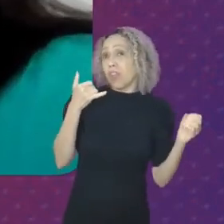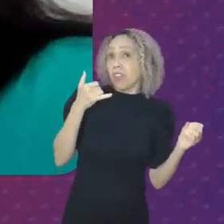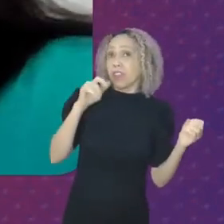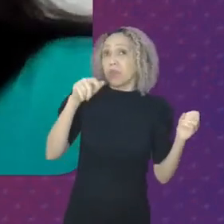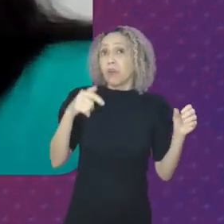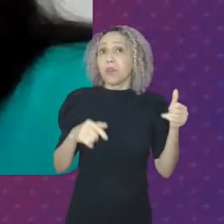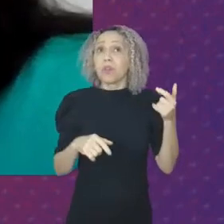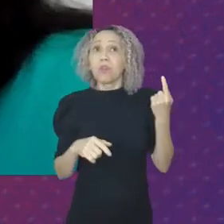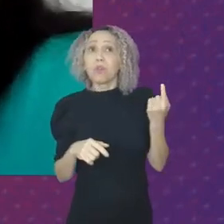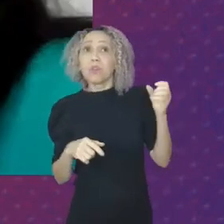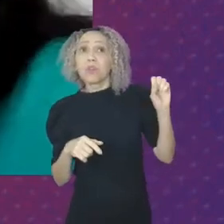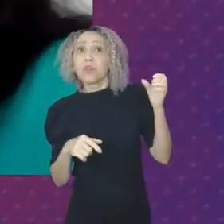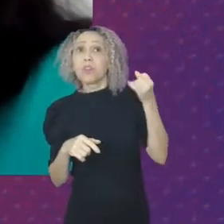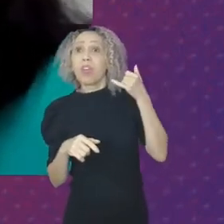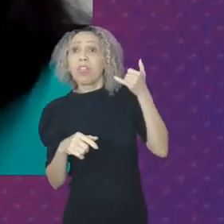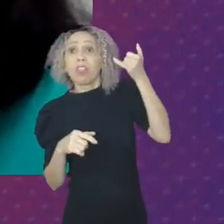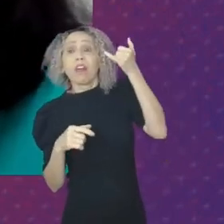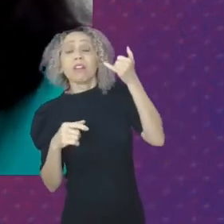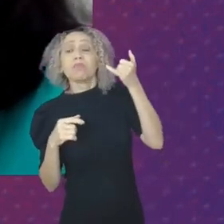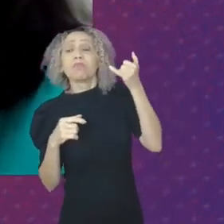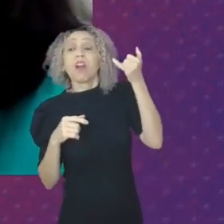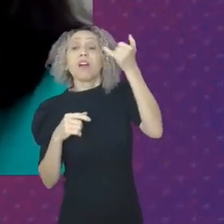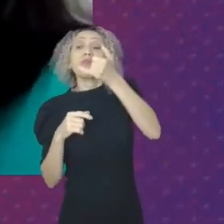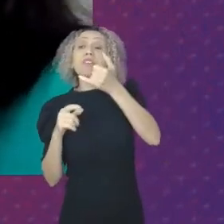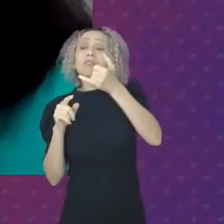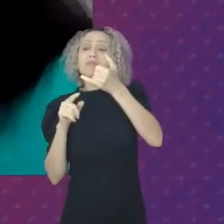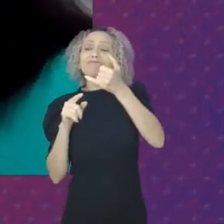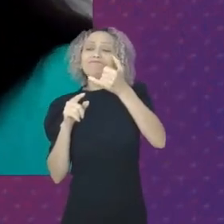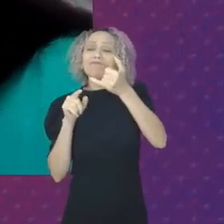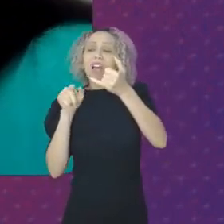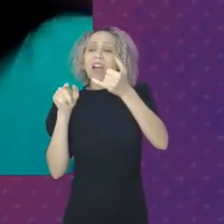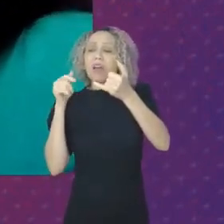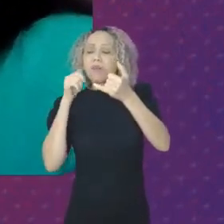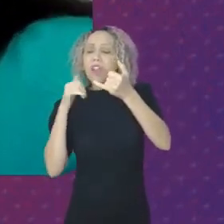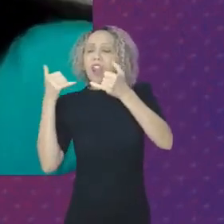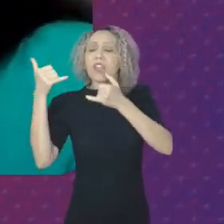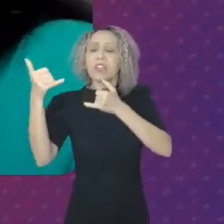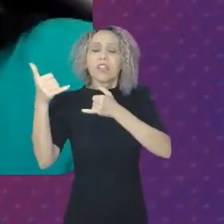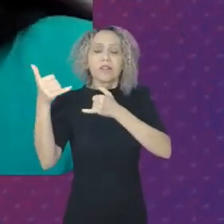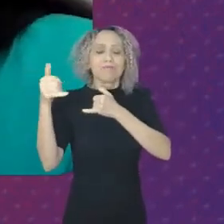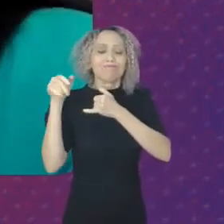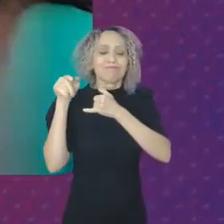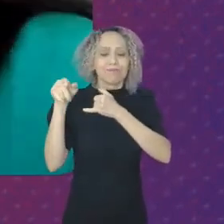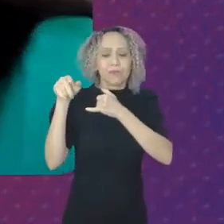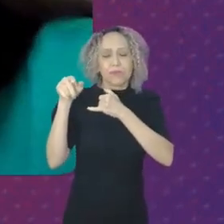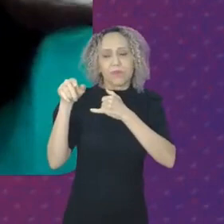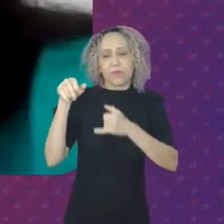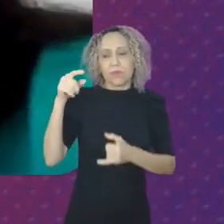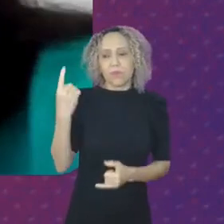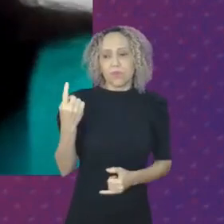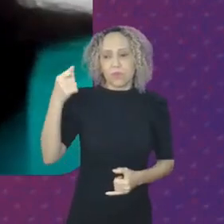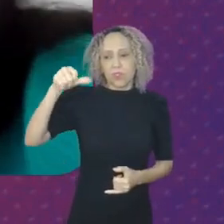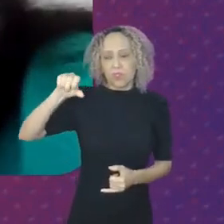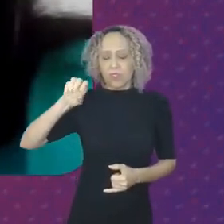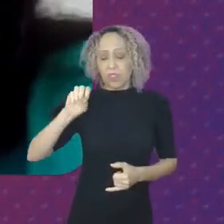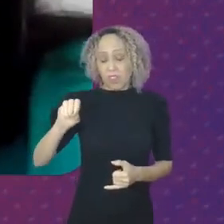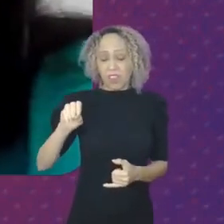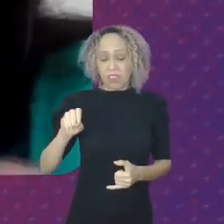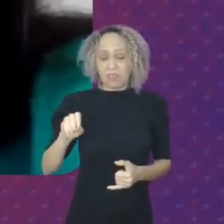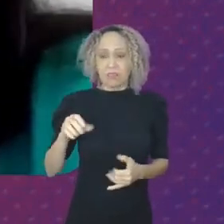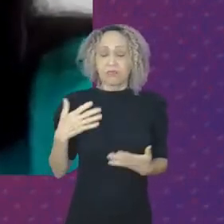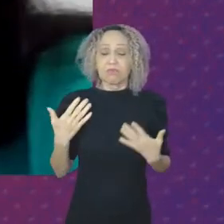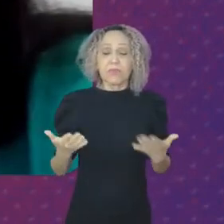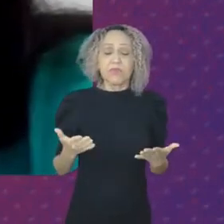E essa denúncia tinha um prazo para chegar aos órgãos, que podia levar de 12 a 24 horas. E aí, nesse prazo, infelizmente, essa